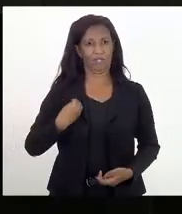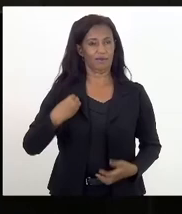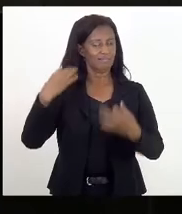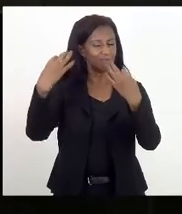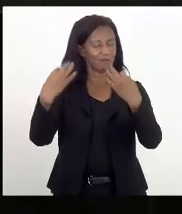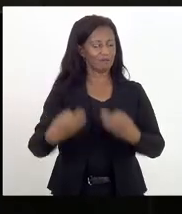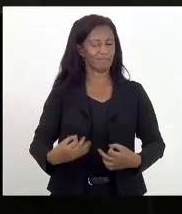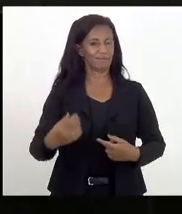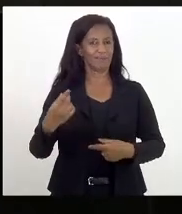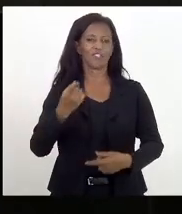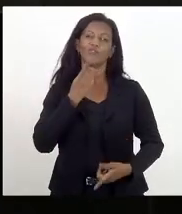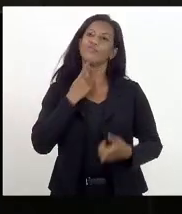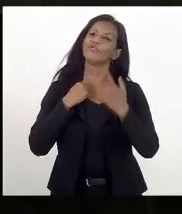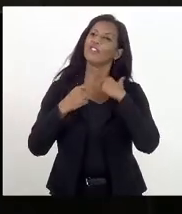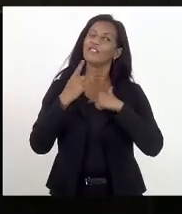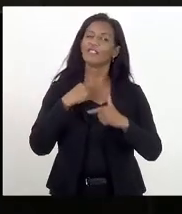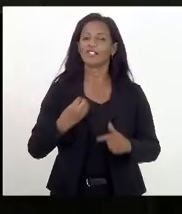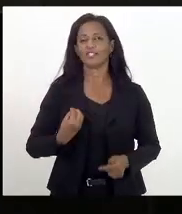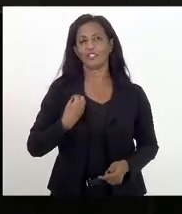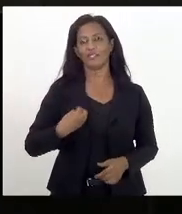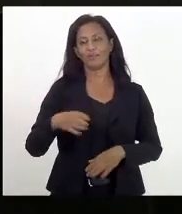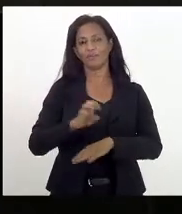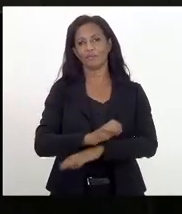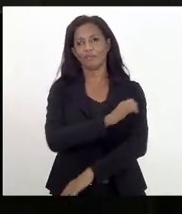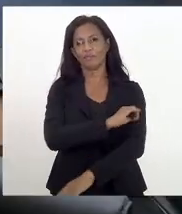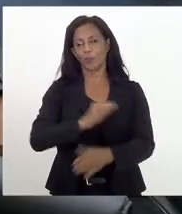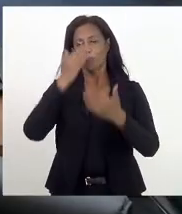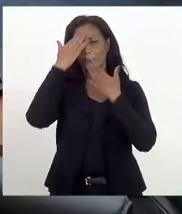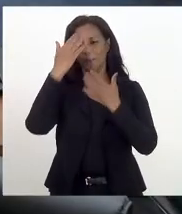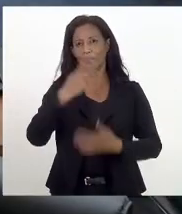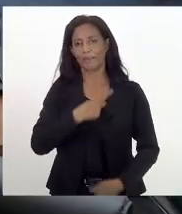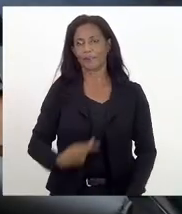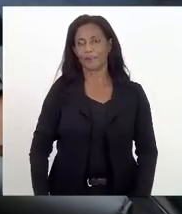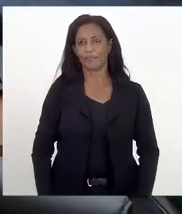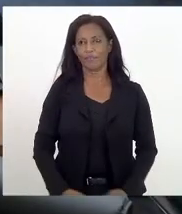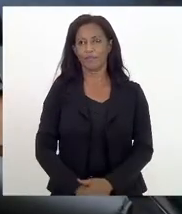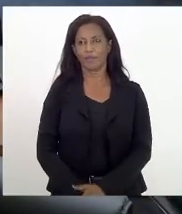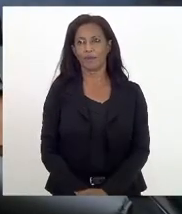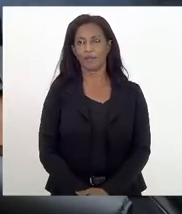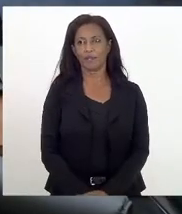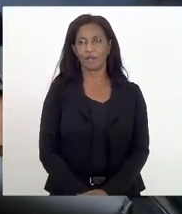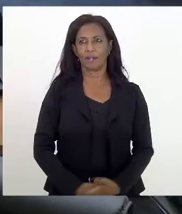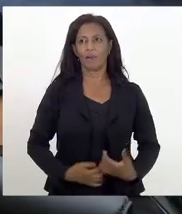com certeza mais vontade de viver no estado do Rio de Janeiro Obrigado presidente